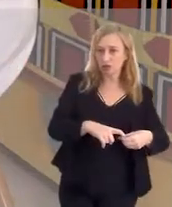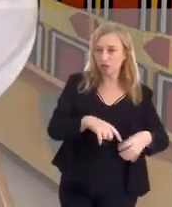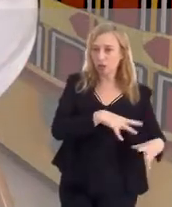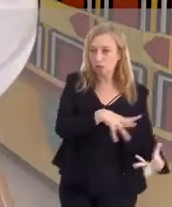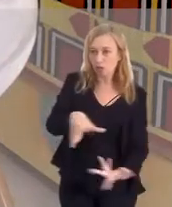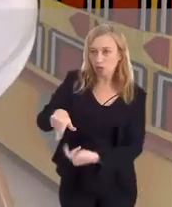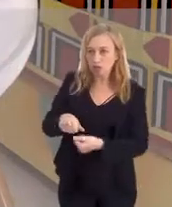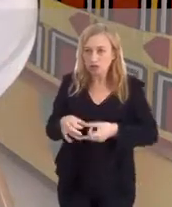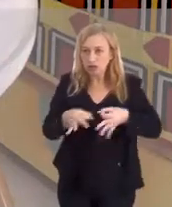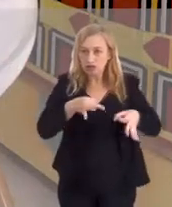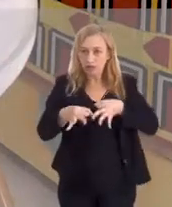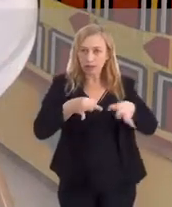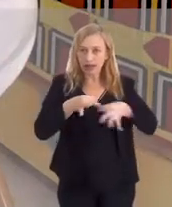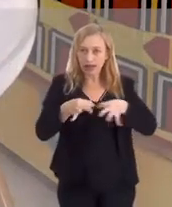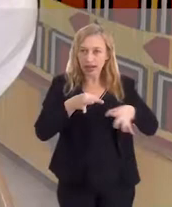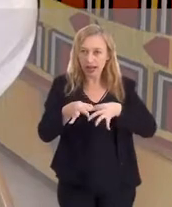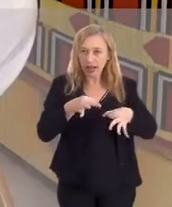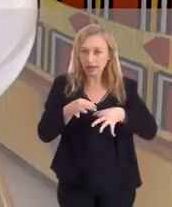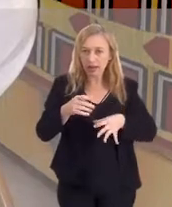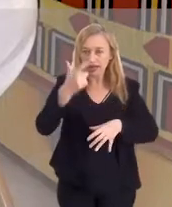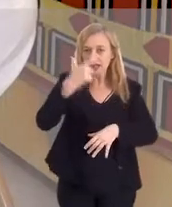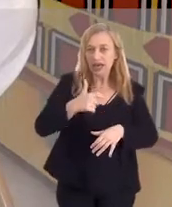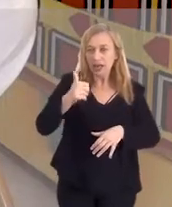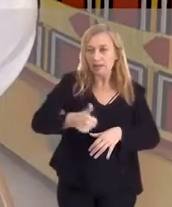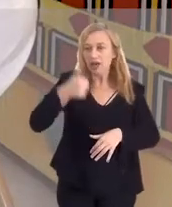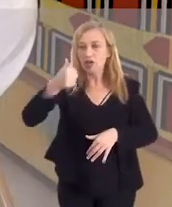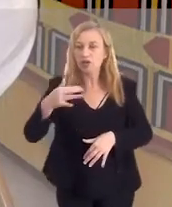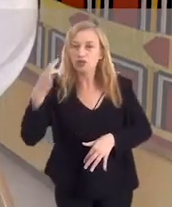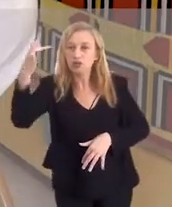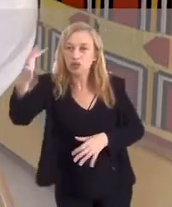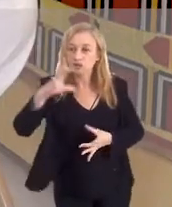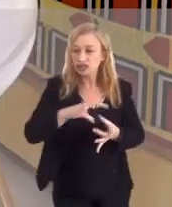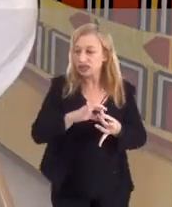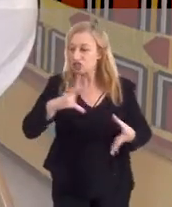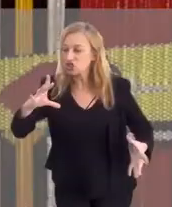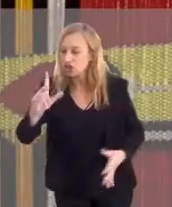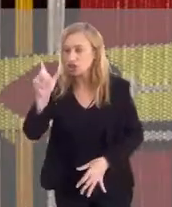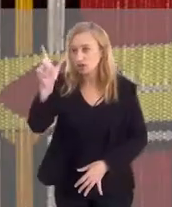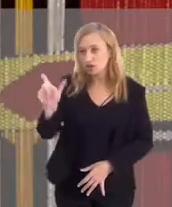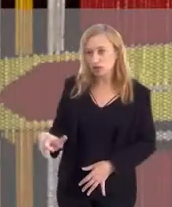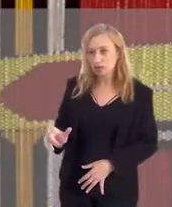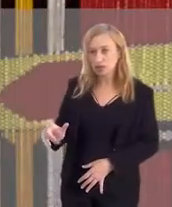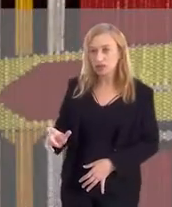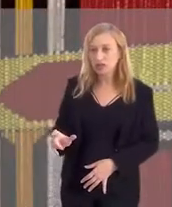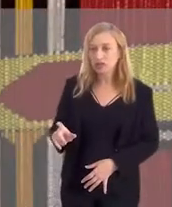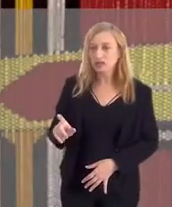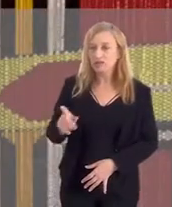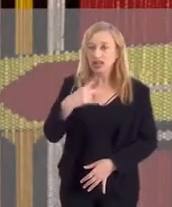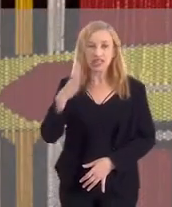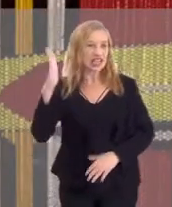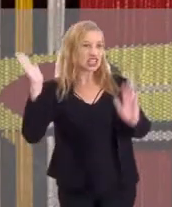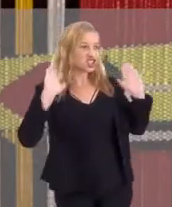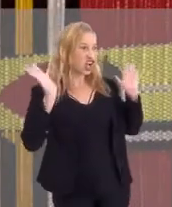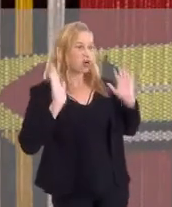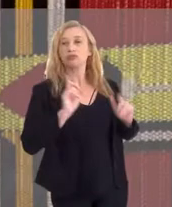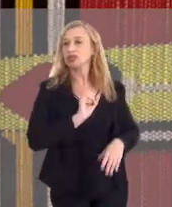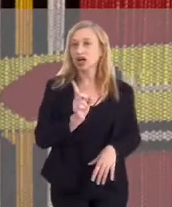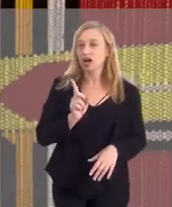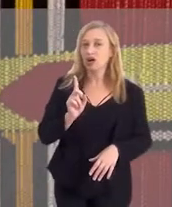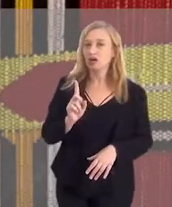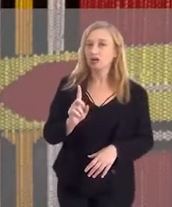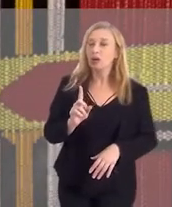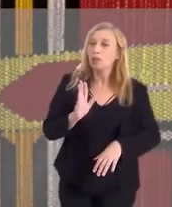erramos alguma vez no passado. Então, quando você se desliga de uma pessoa, você não está dizendo adeus para ela naquele